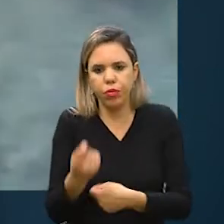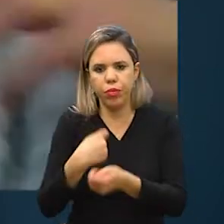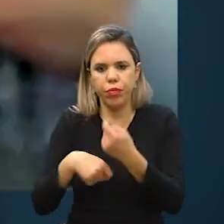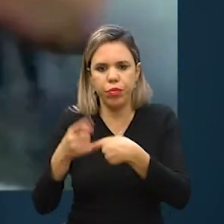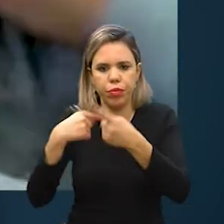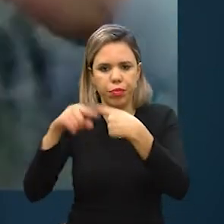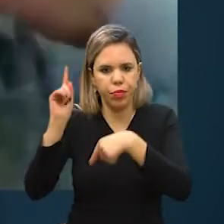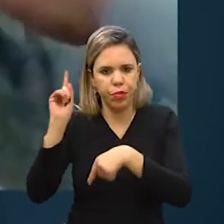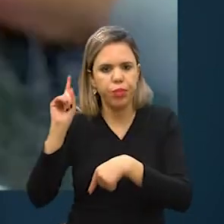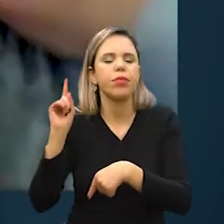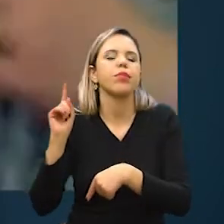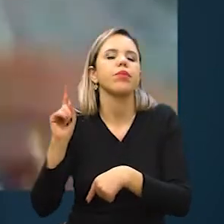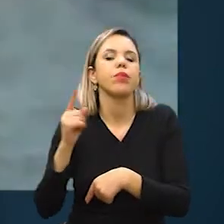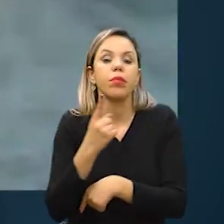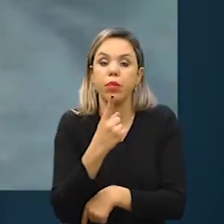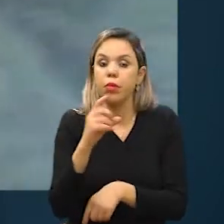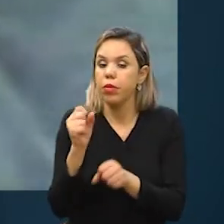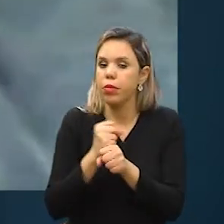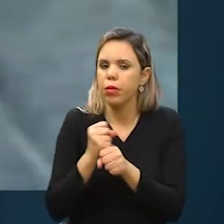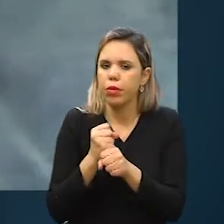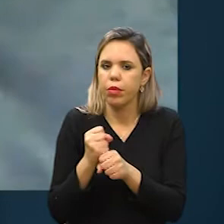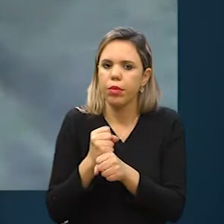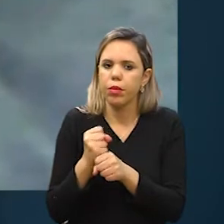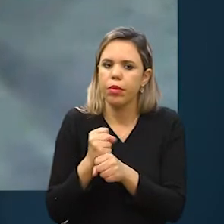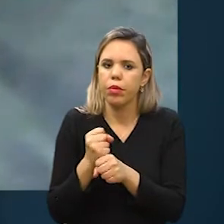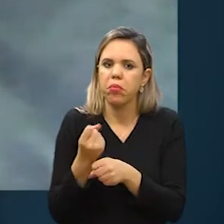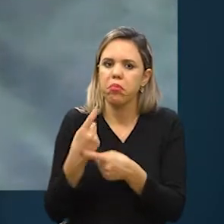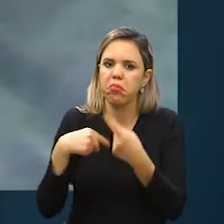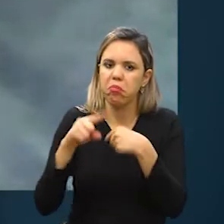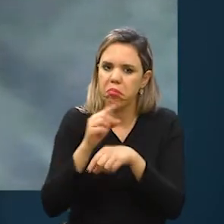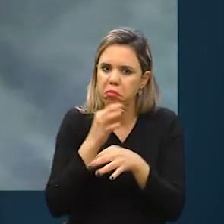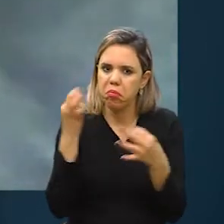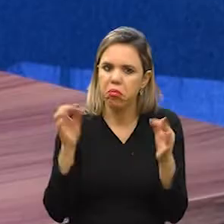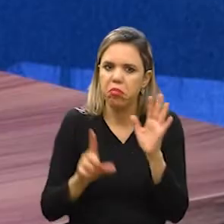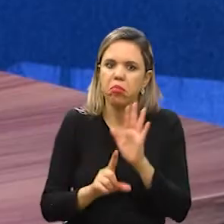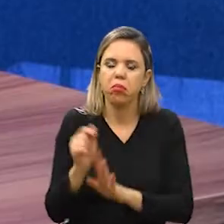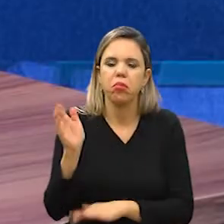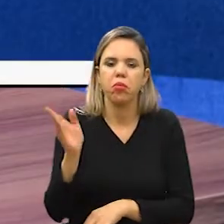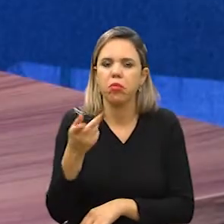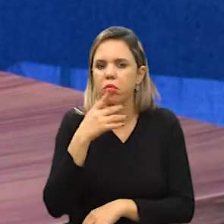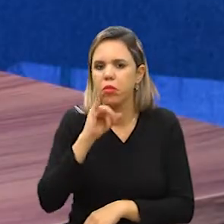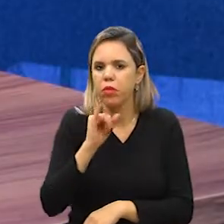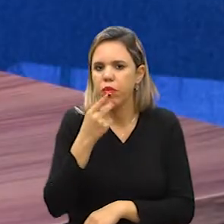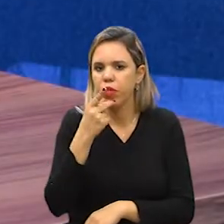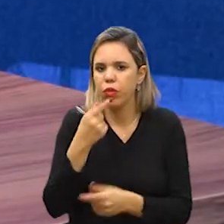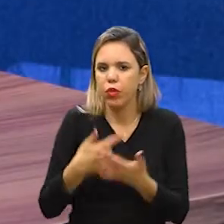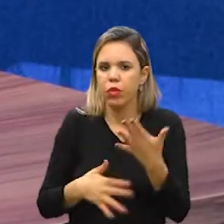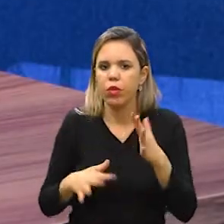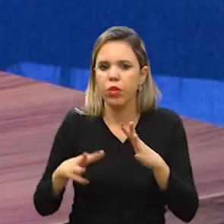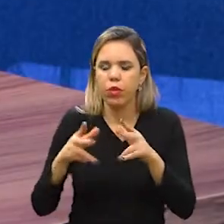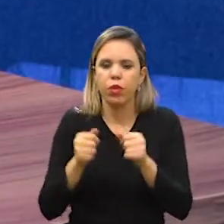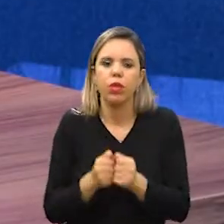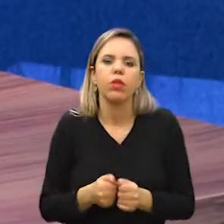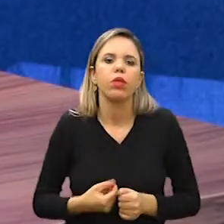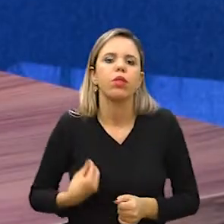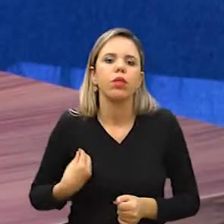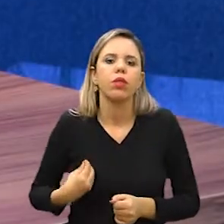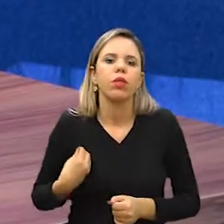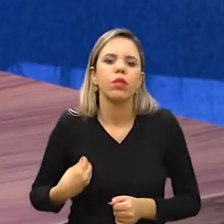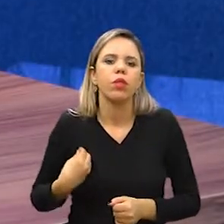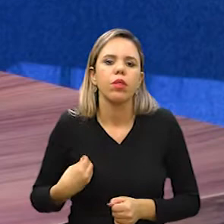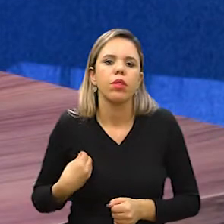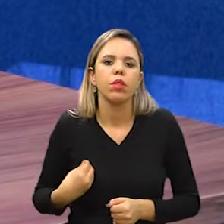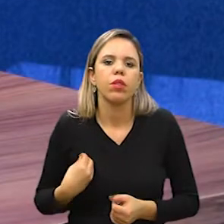seu negócio prosperar. E foram 10 anos muito prósperos. Agora, já que o seu pai mencionou, inclusive você está